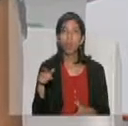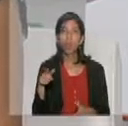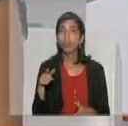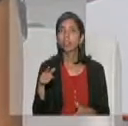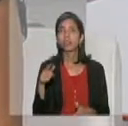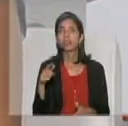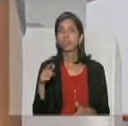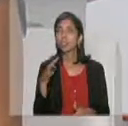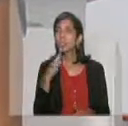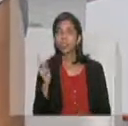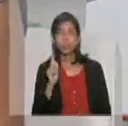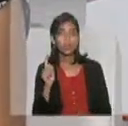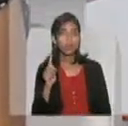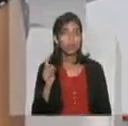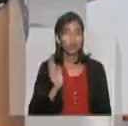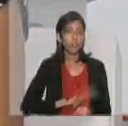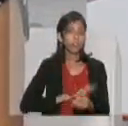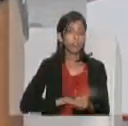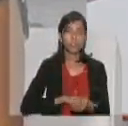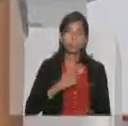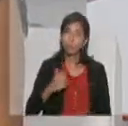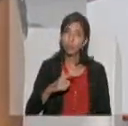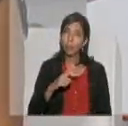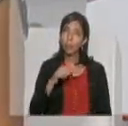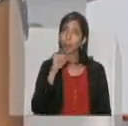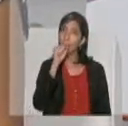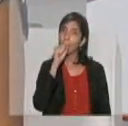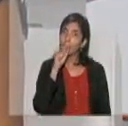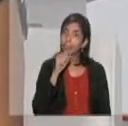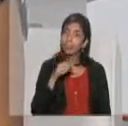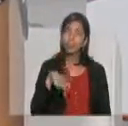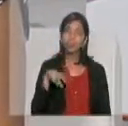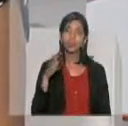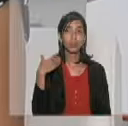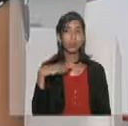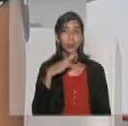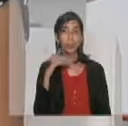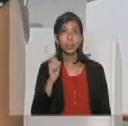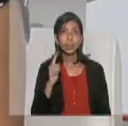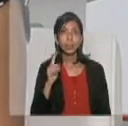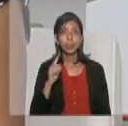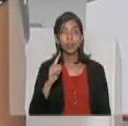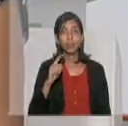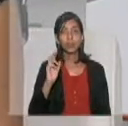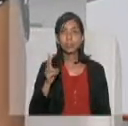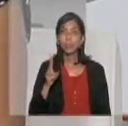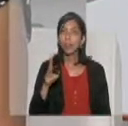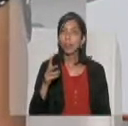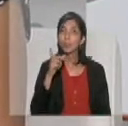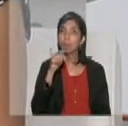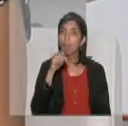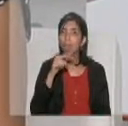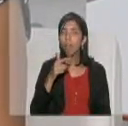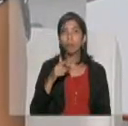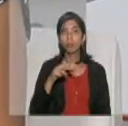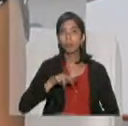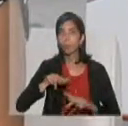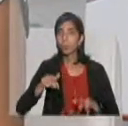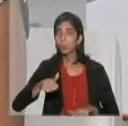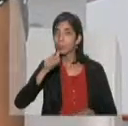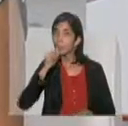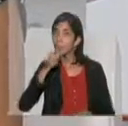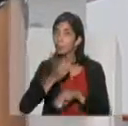pode sobrar algum pedacinho de comida ali, né? Às vezes você não vê, fica ali embaixo da língua, no cantinho da gengiva, e aí de repente a criança come e deita depois